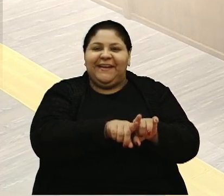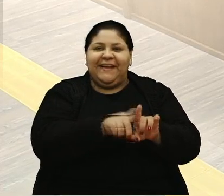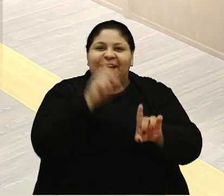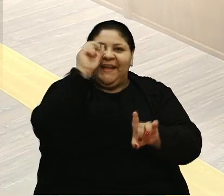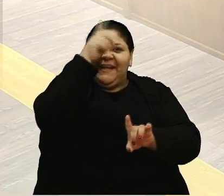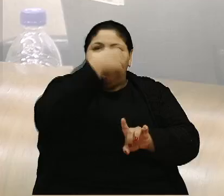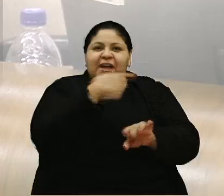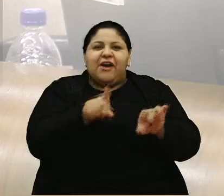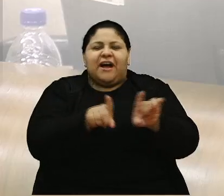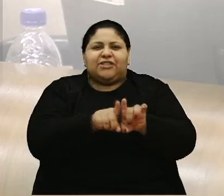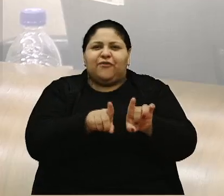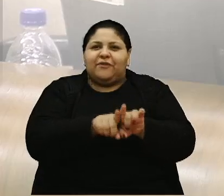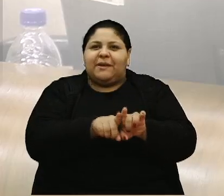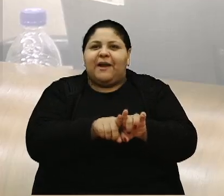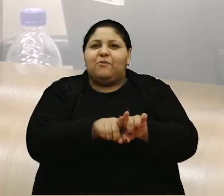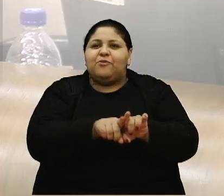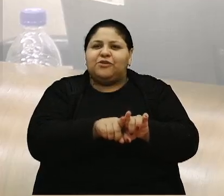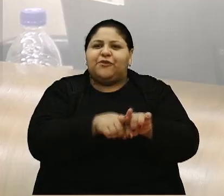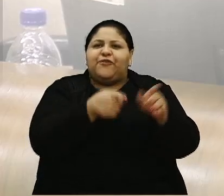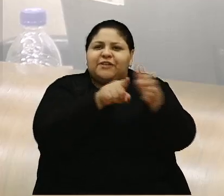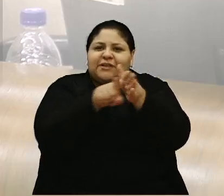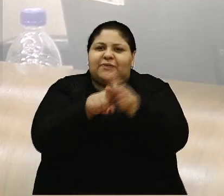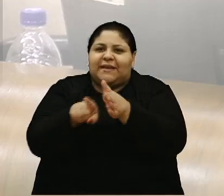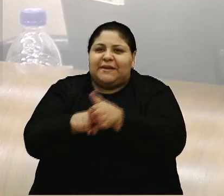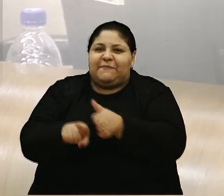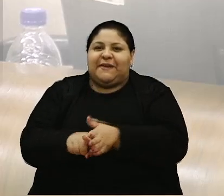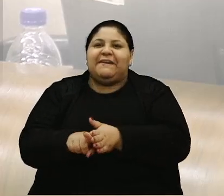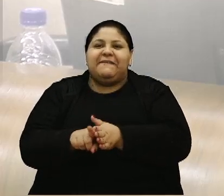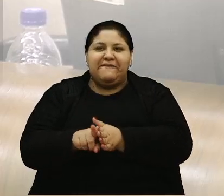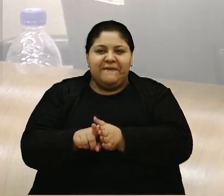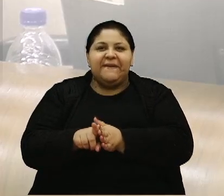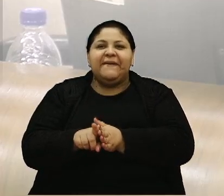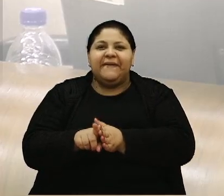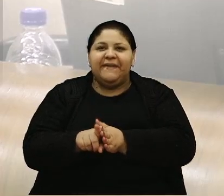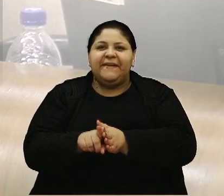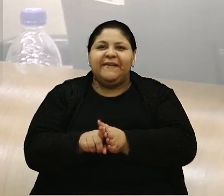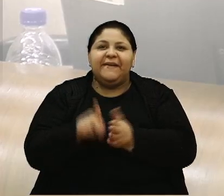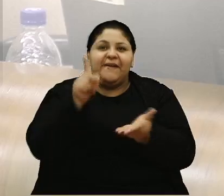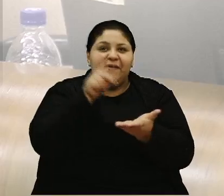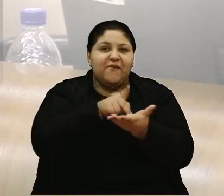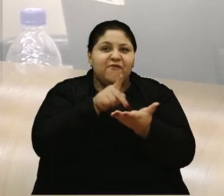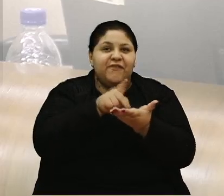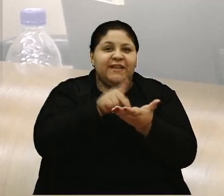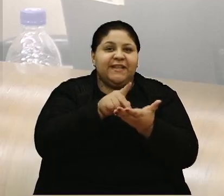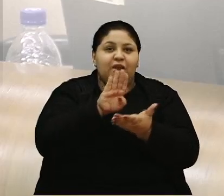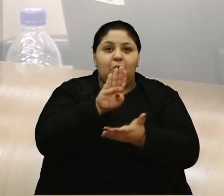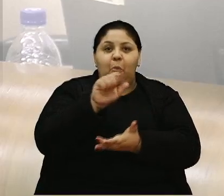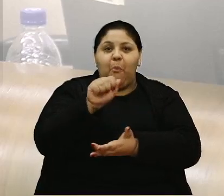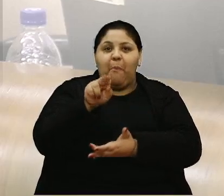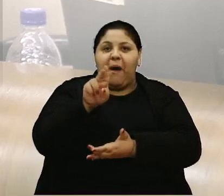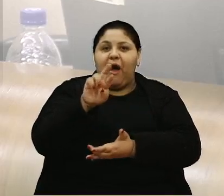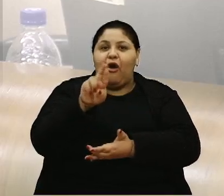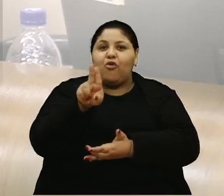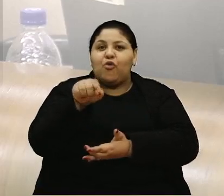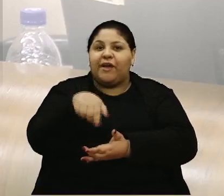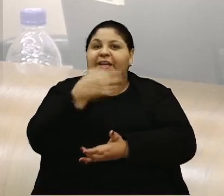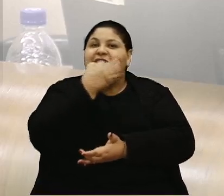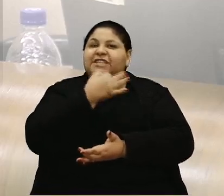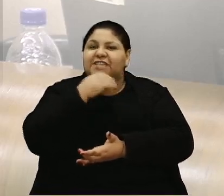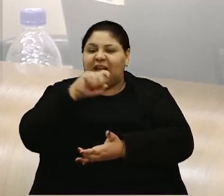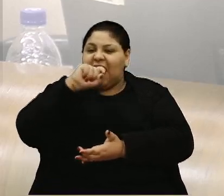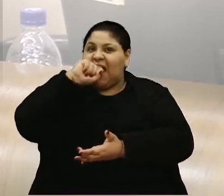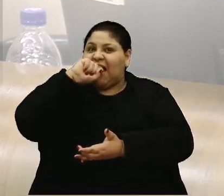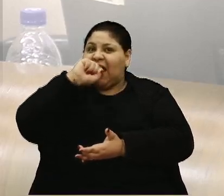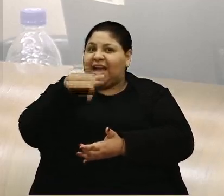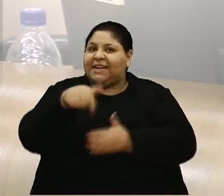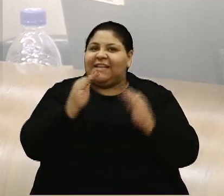Buscar essas informações todas, né? E depois provar o verdadeiro Bauru de Caxias, né? Causou inveja, inclusive, aqui na